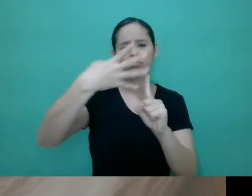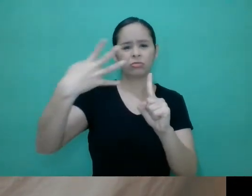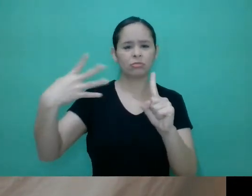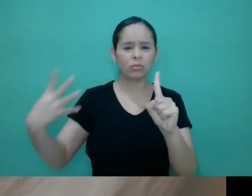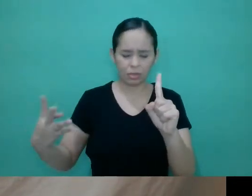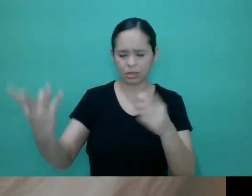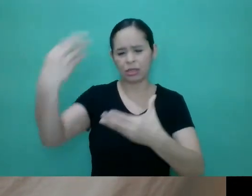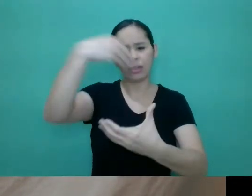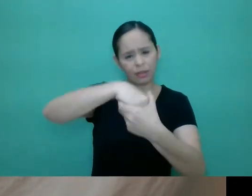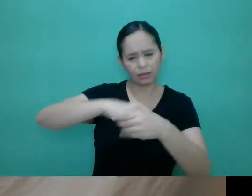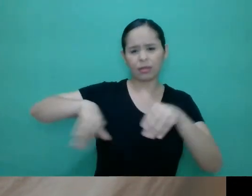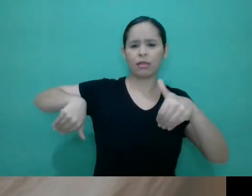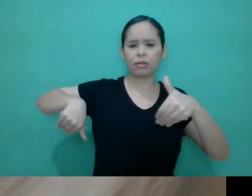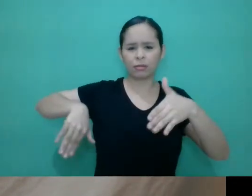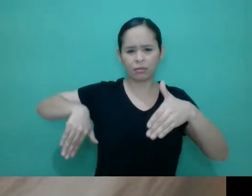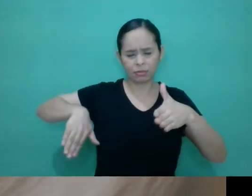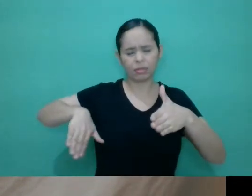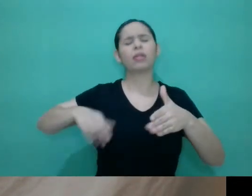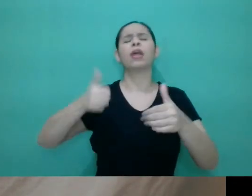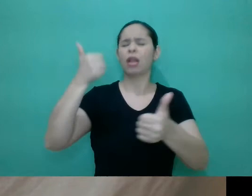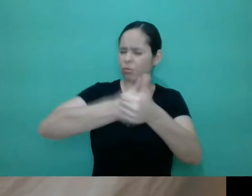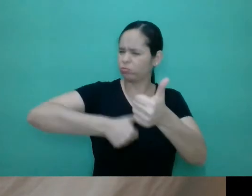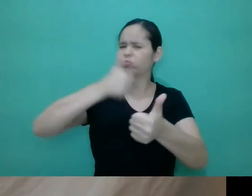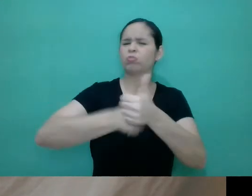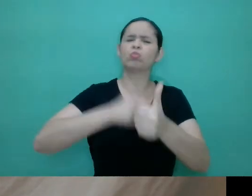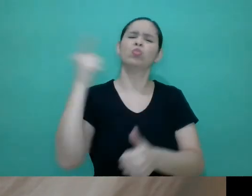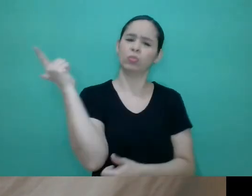Civilização. A Christiane Taubira,